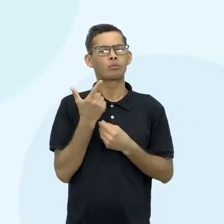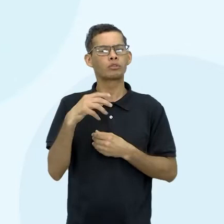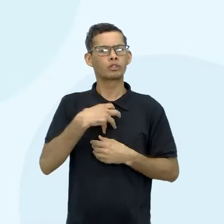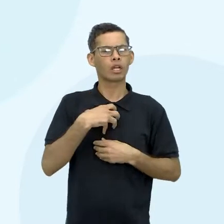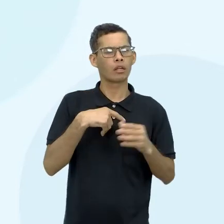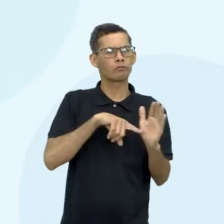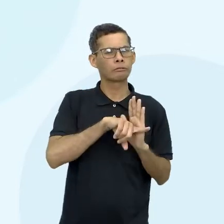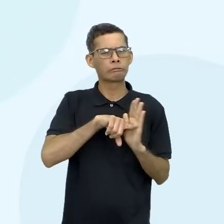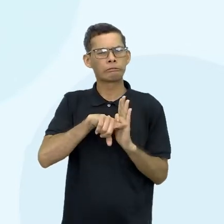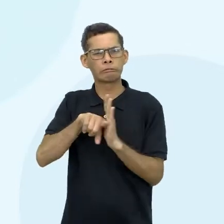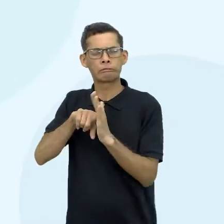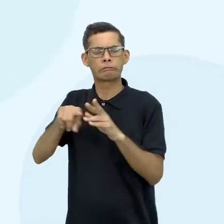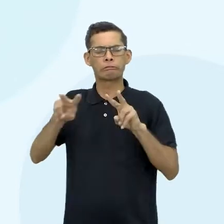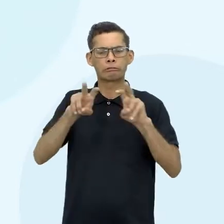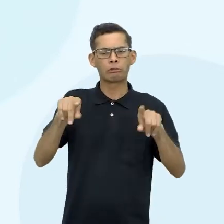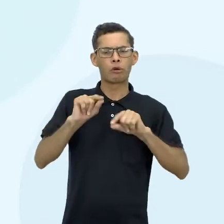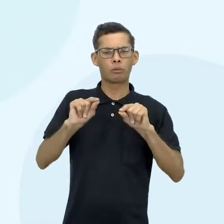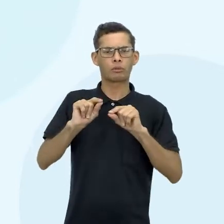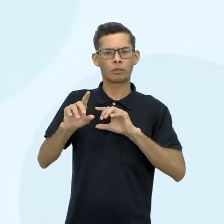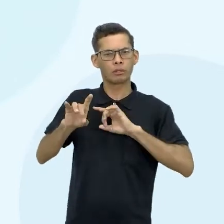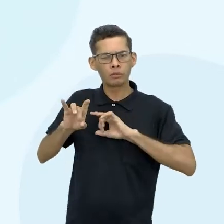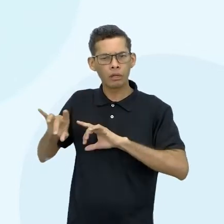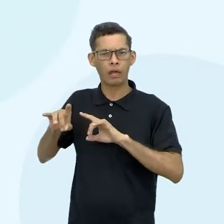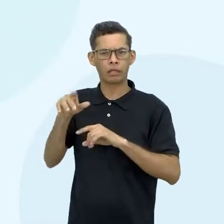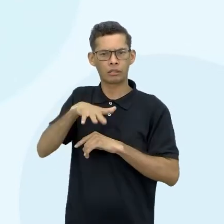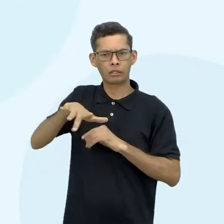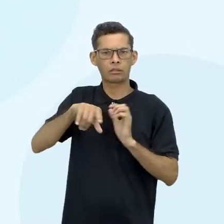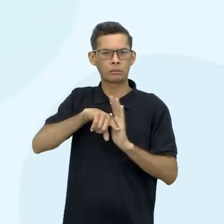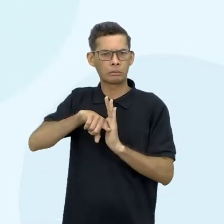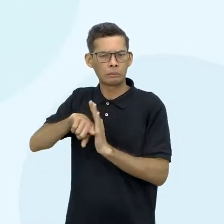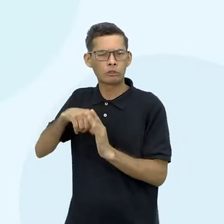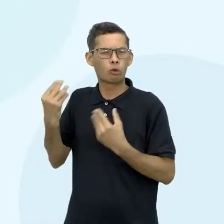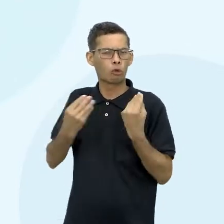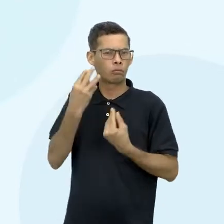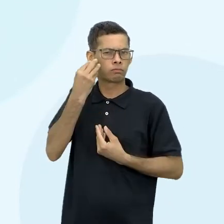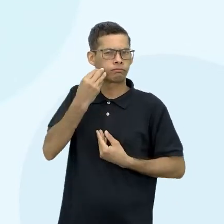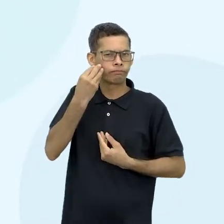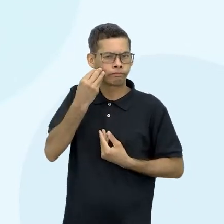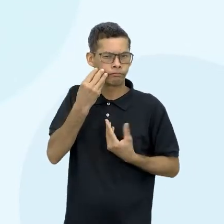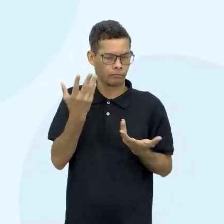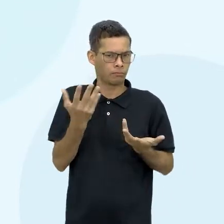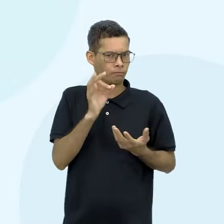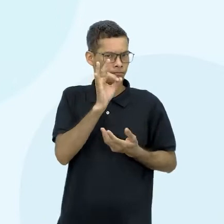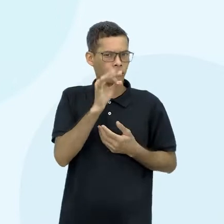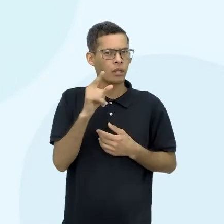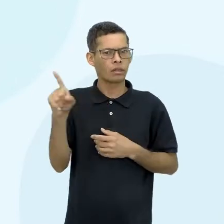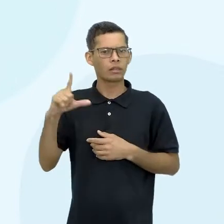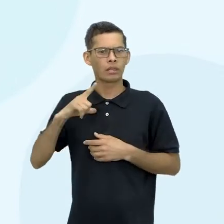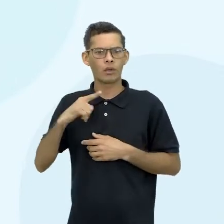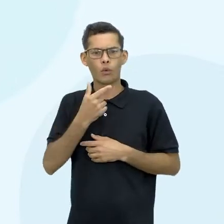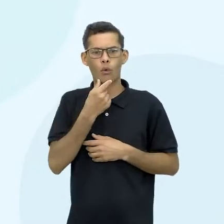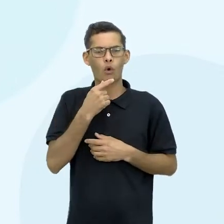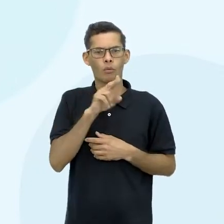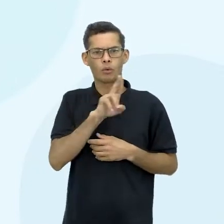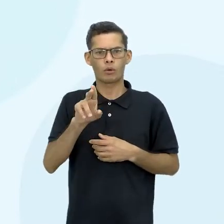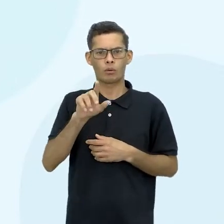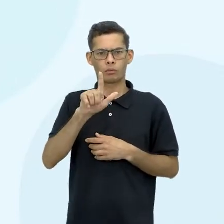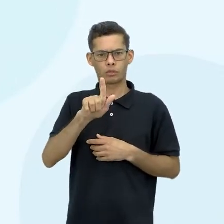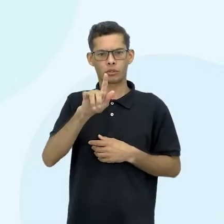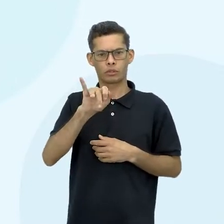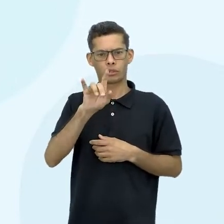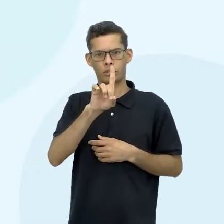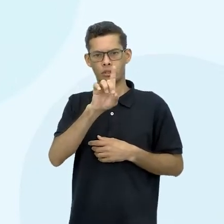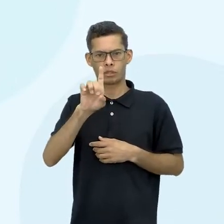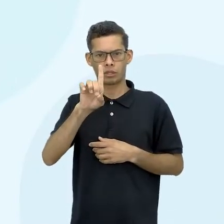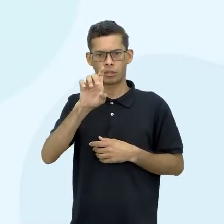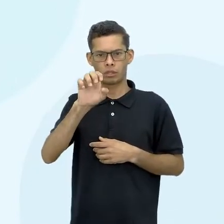ou técnicas de pesquisa. Essa é mais uma delas, o experimento, né? De acordo com Giddens, esse método é